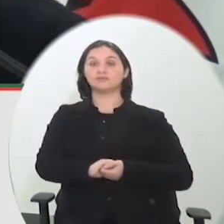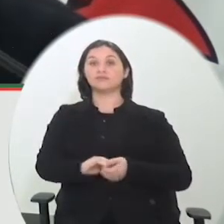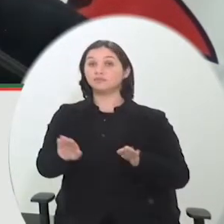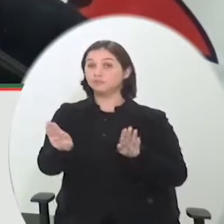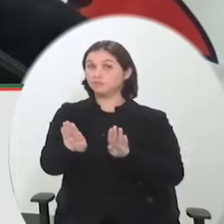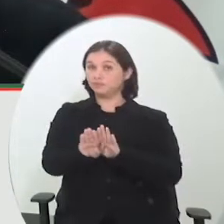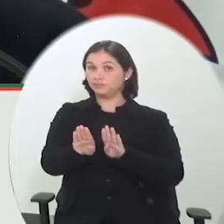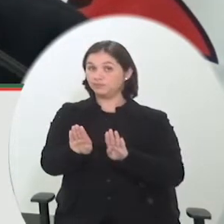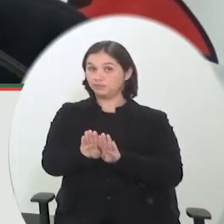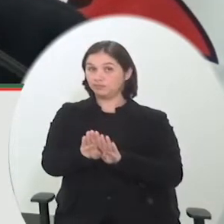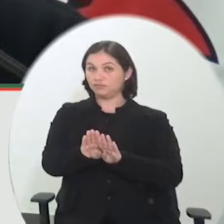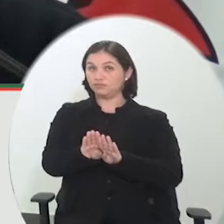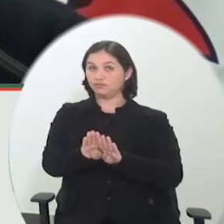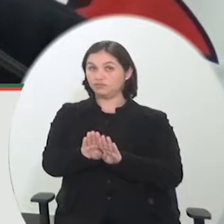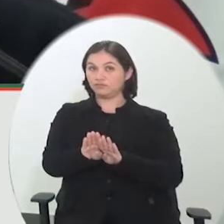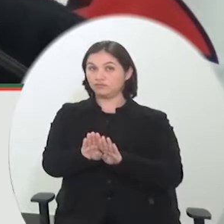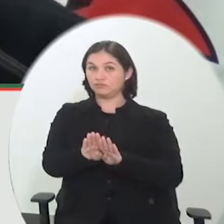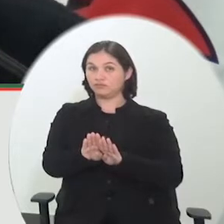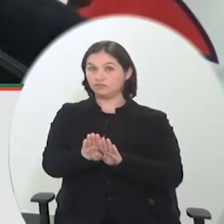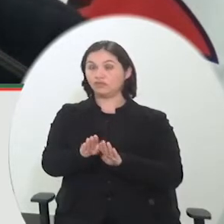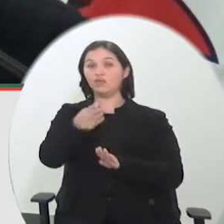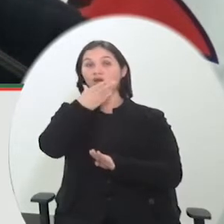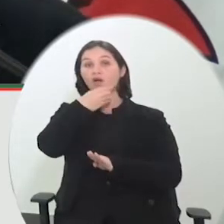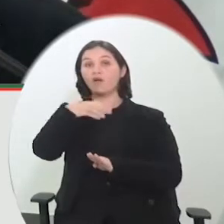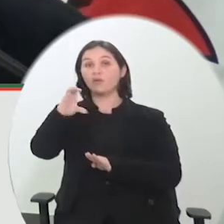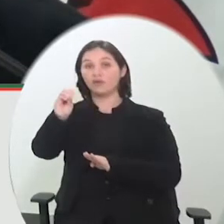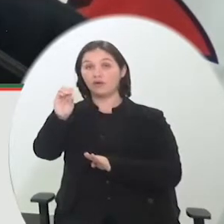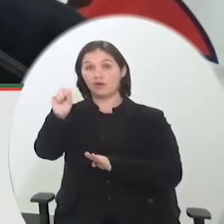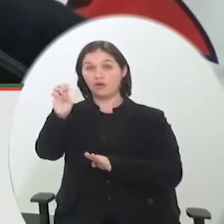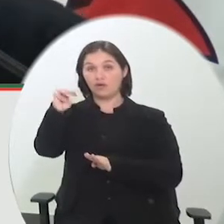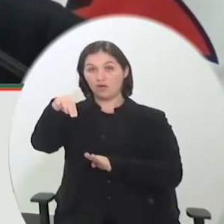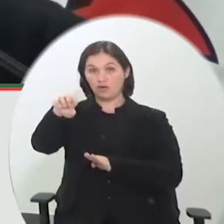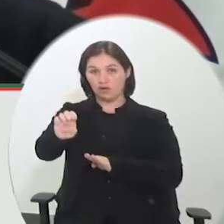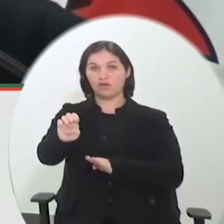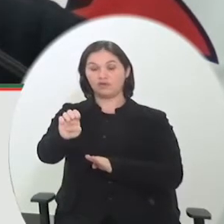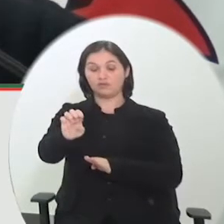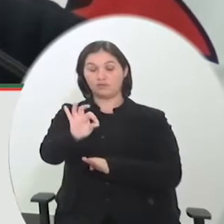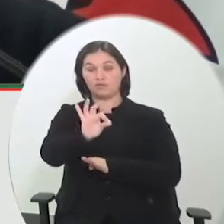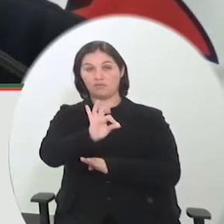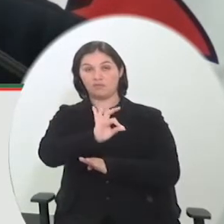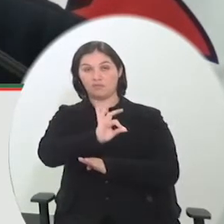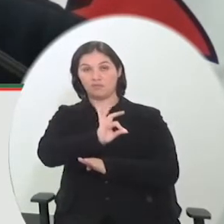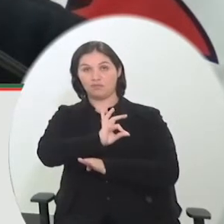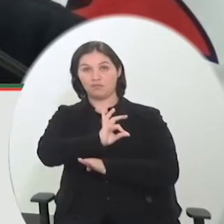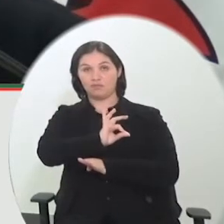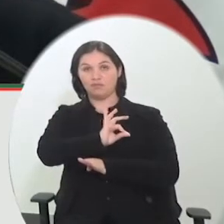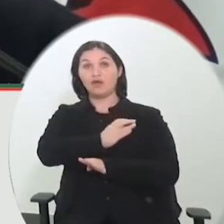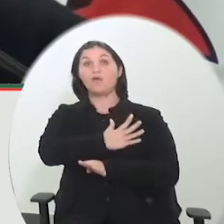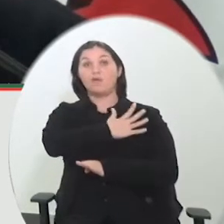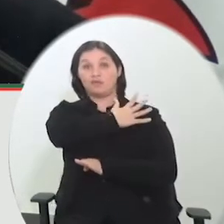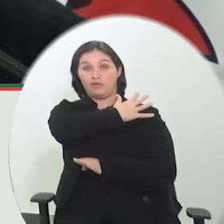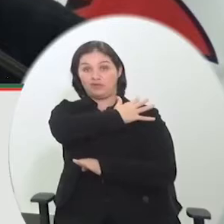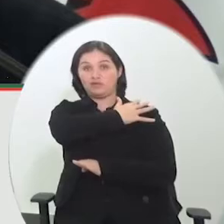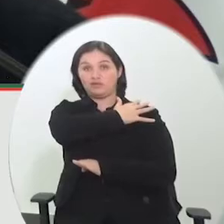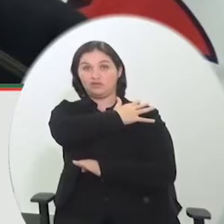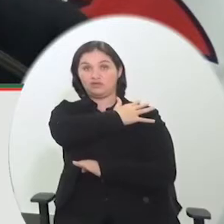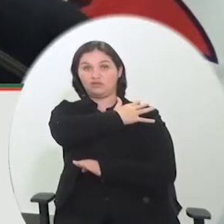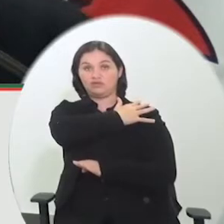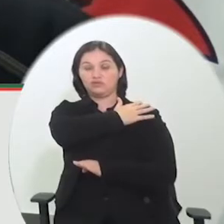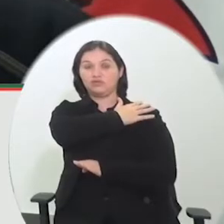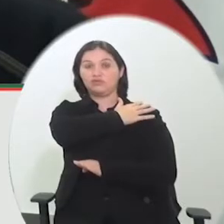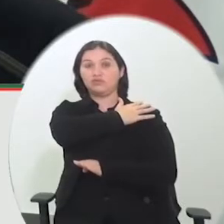Excelentíssimo senhor Cosme Manique Barreto, muito digníssimo coronel comandante que neste